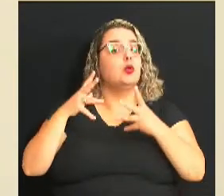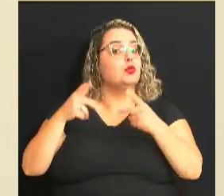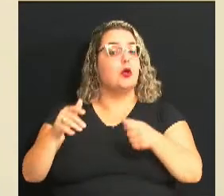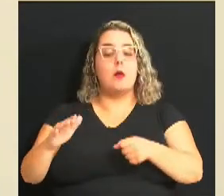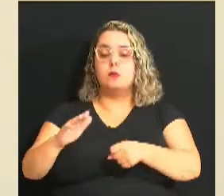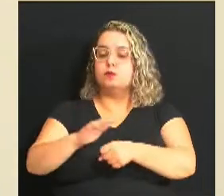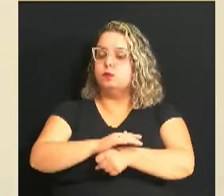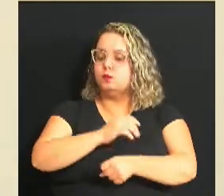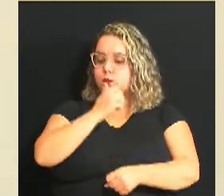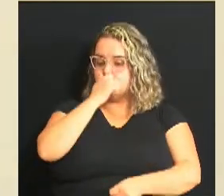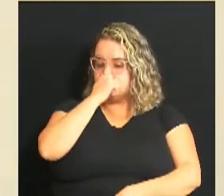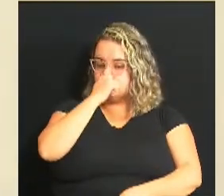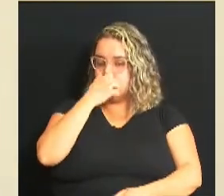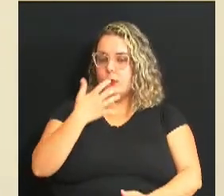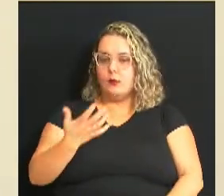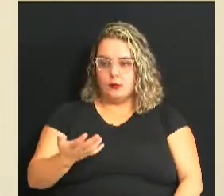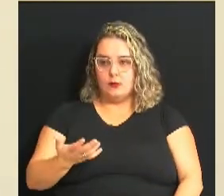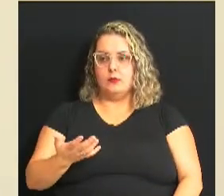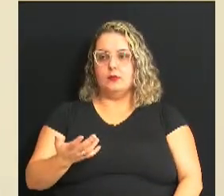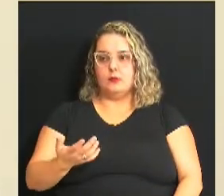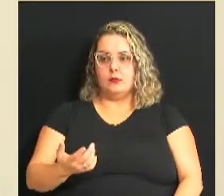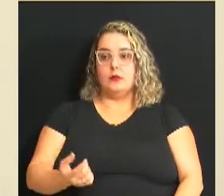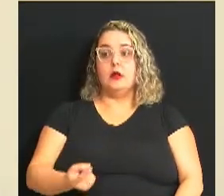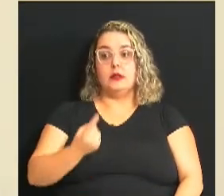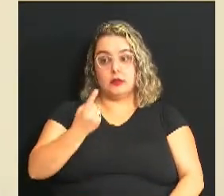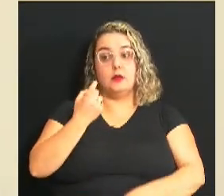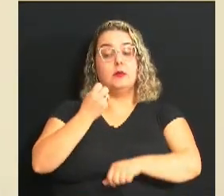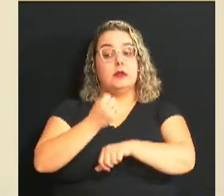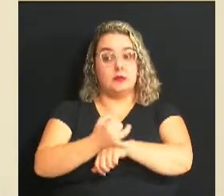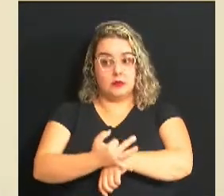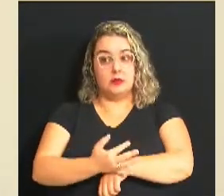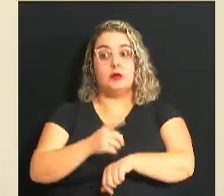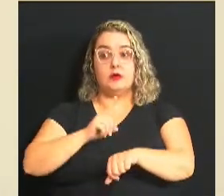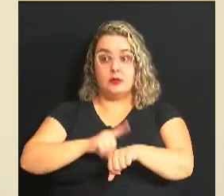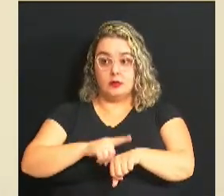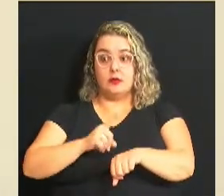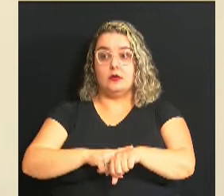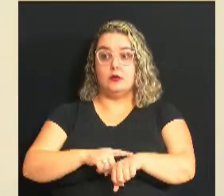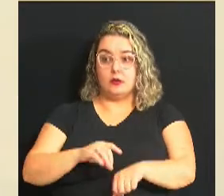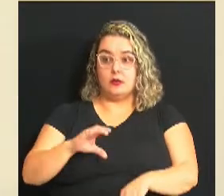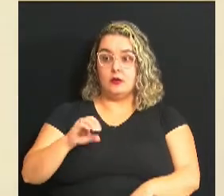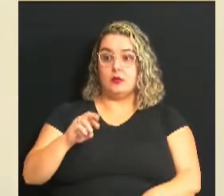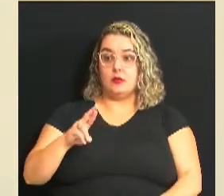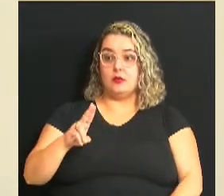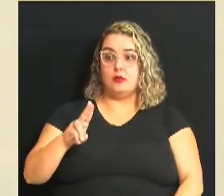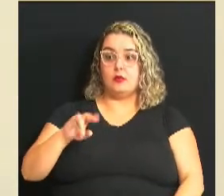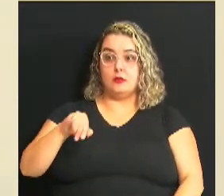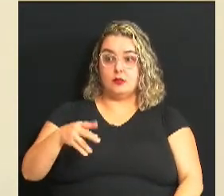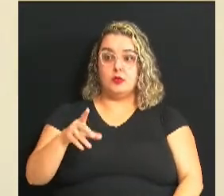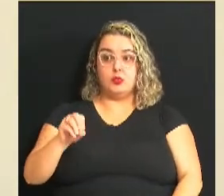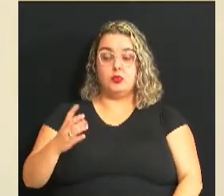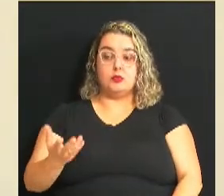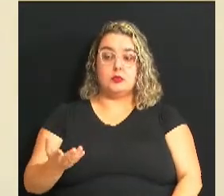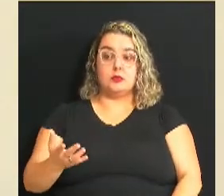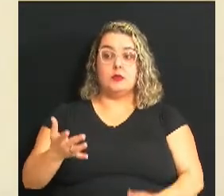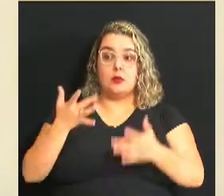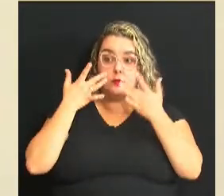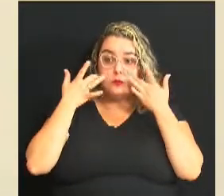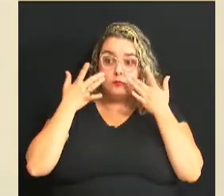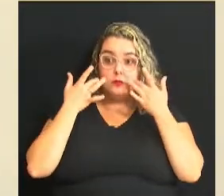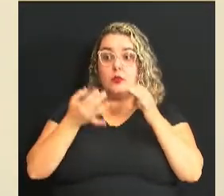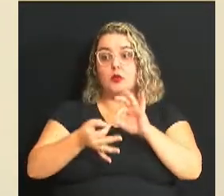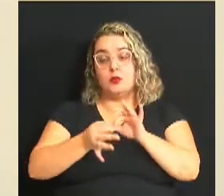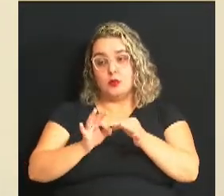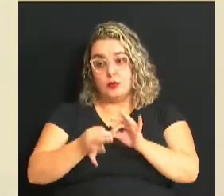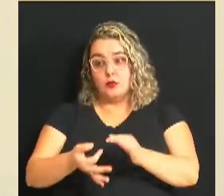lotadas, mesmo da 1h, que era um horário corujão, que a gente brinca, mas era teatro oficina, que já